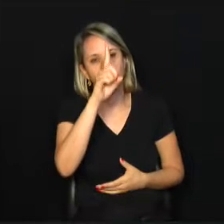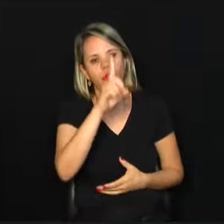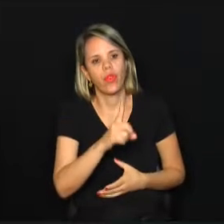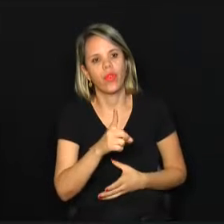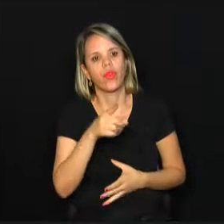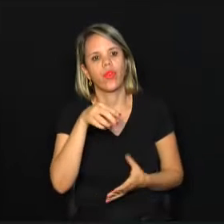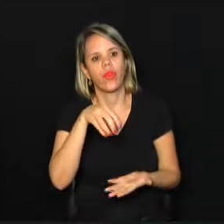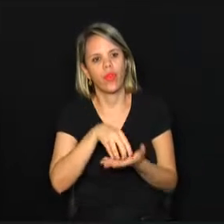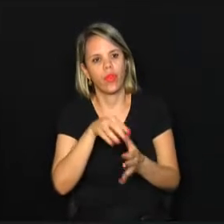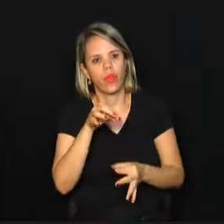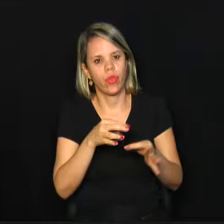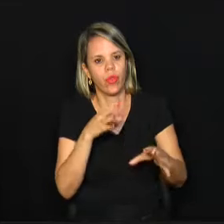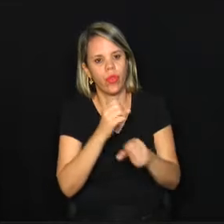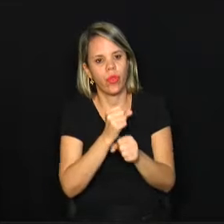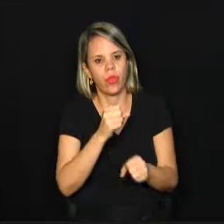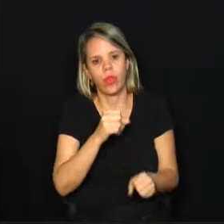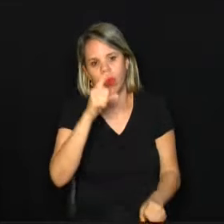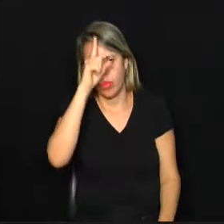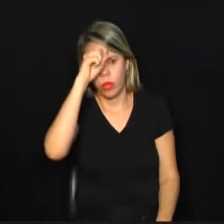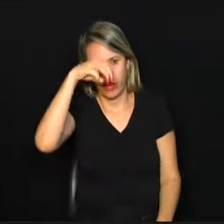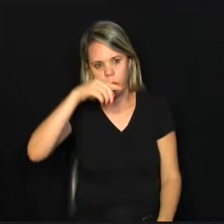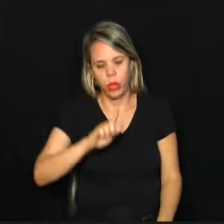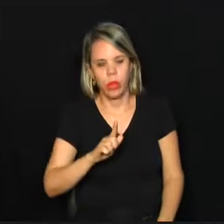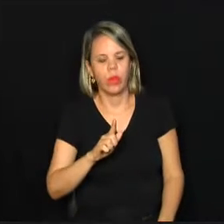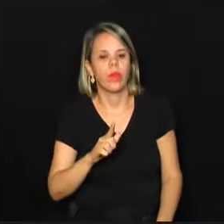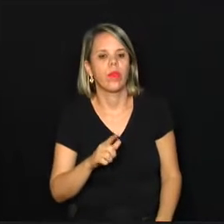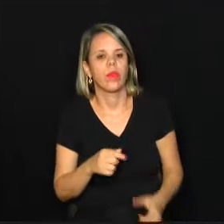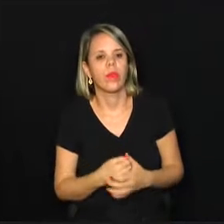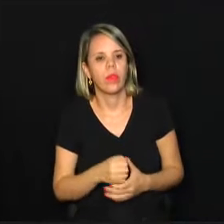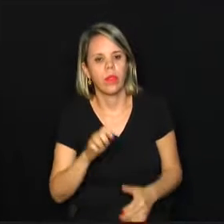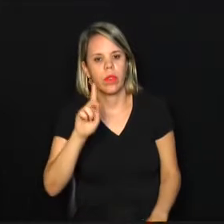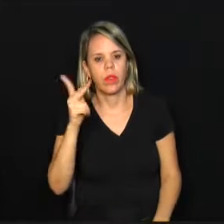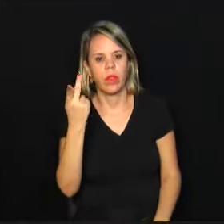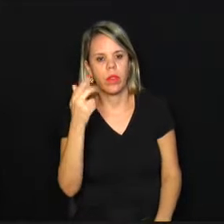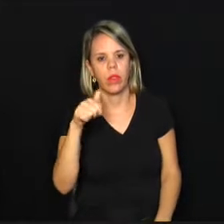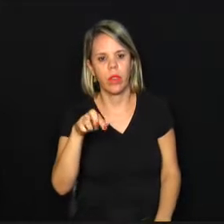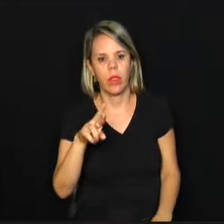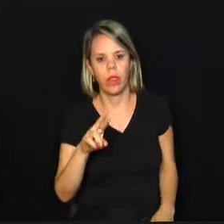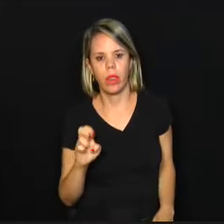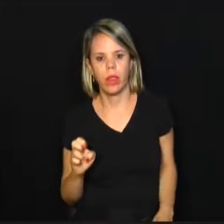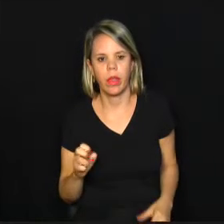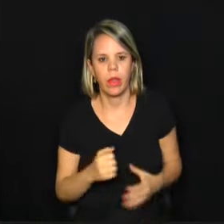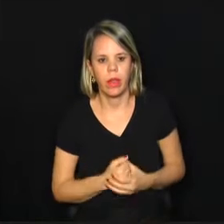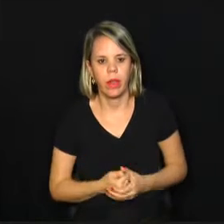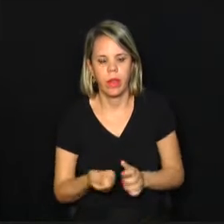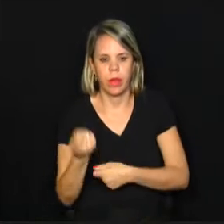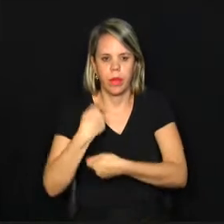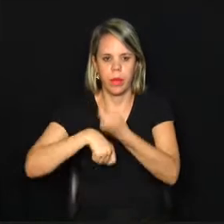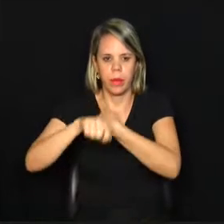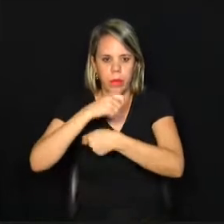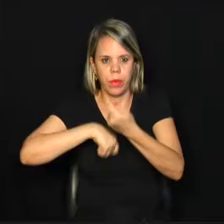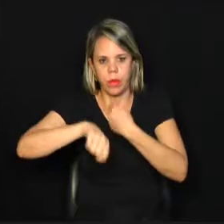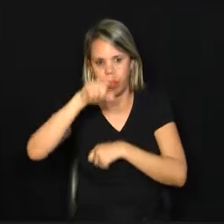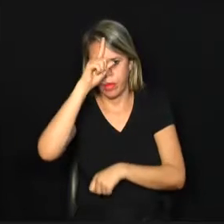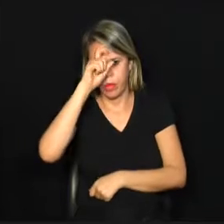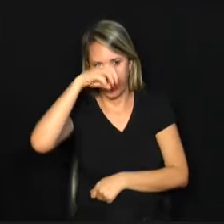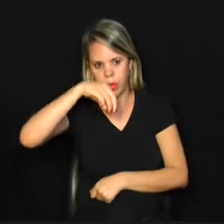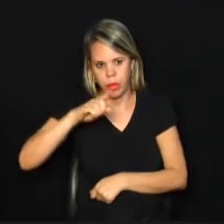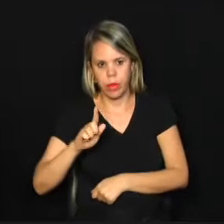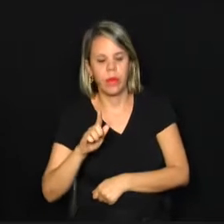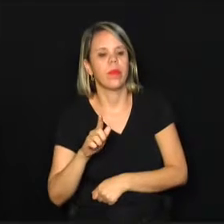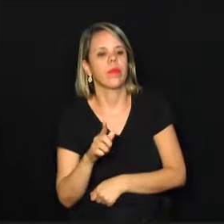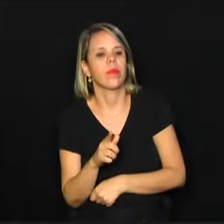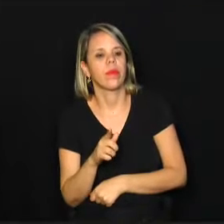da rede Dr. Mário Gatti. Henrique Melina Moreira, diretor administrativo da rede Mário Gatti.